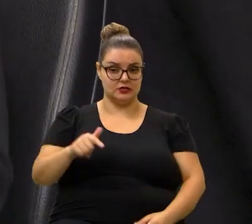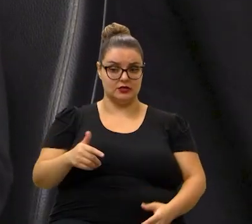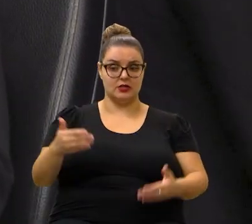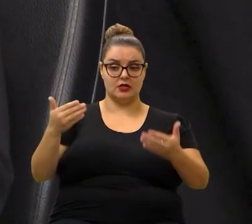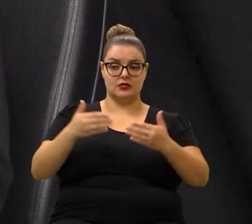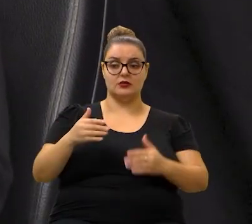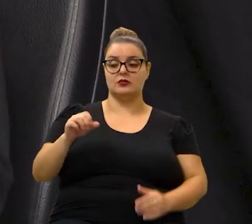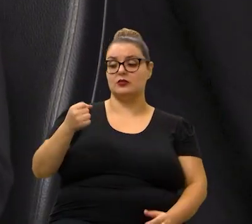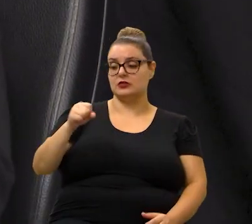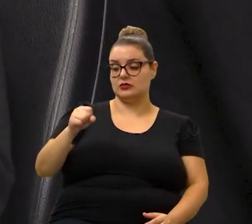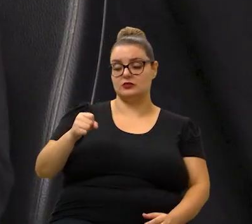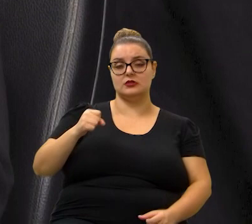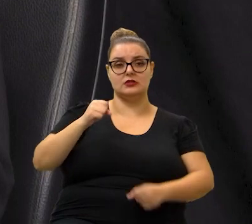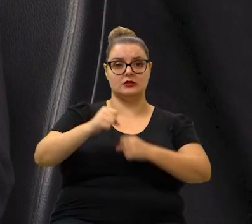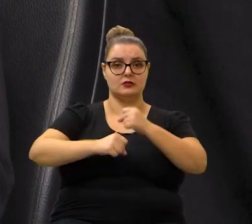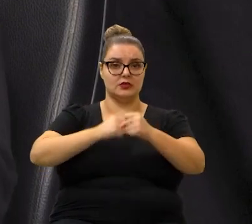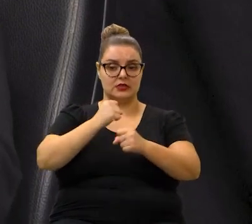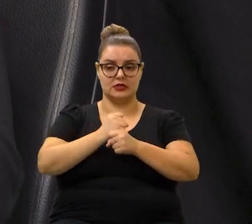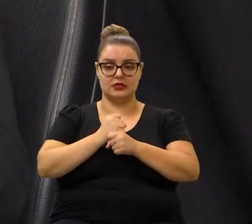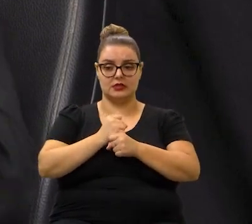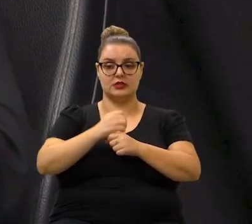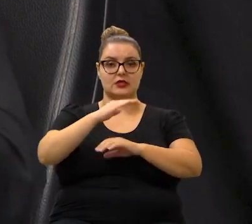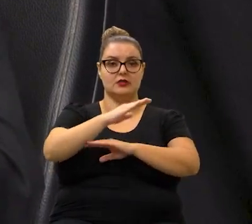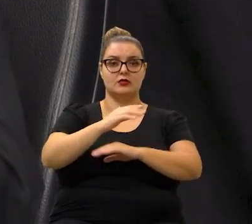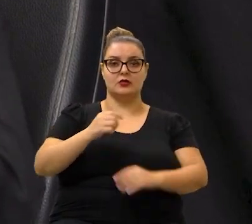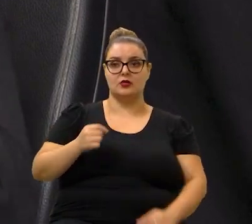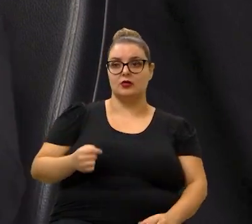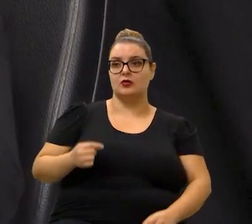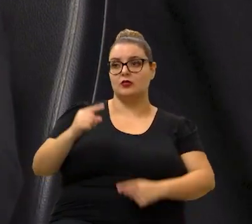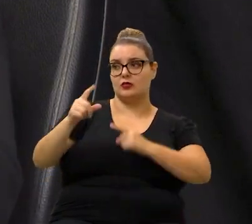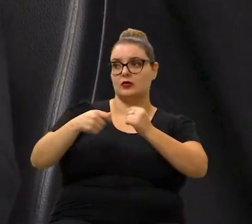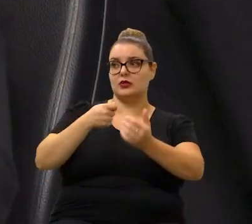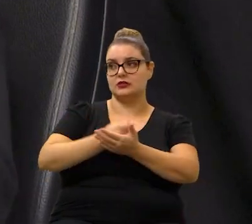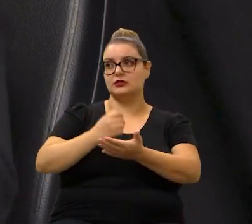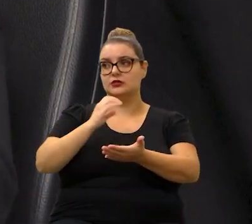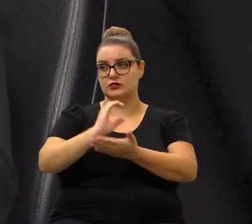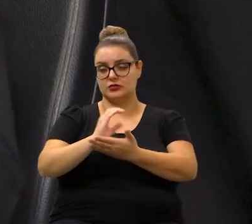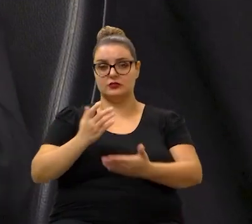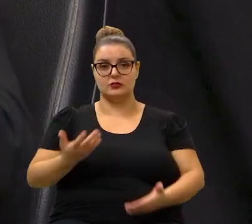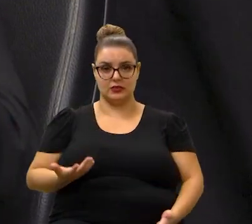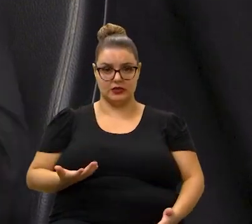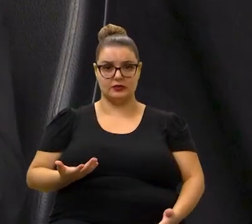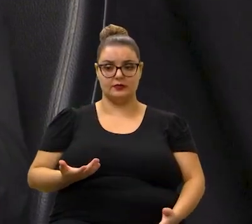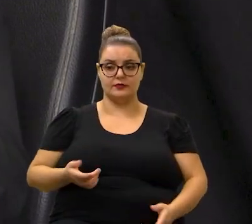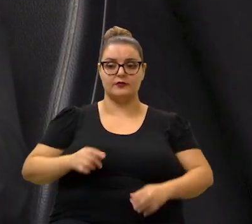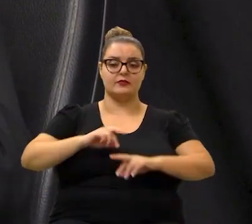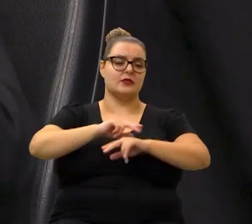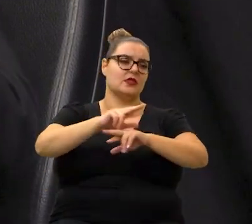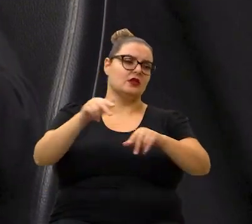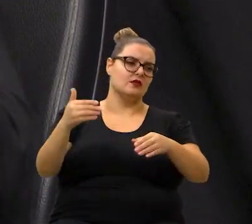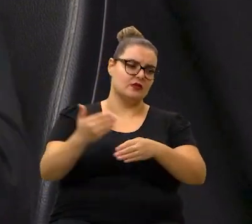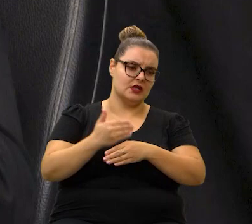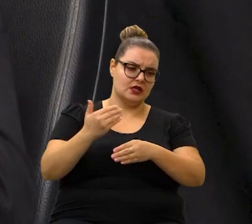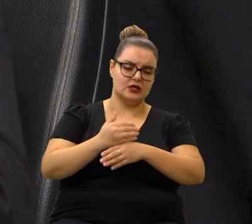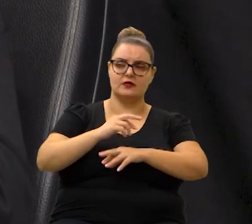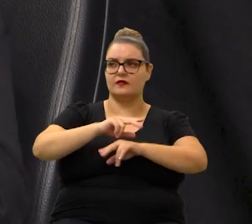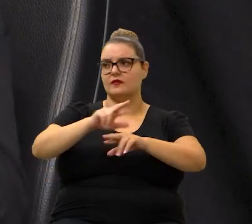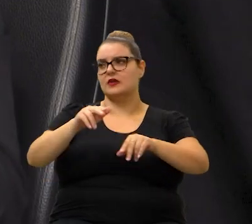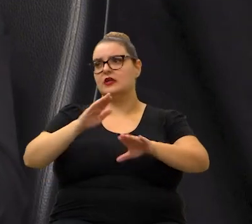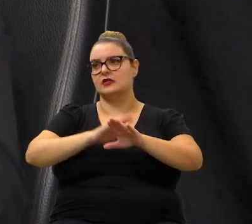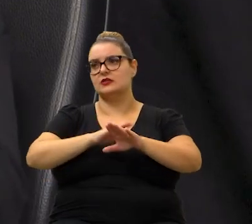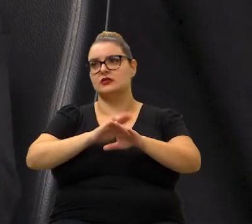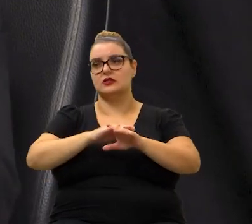nesse oitavo ano na Câmara com as emendas impositivas muitas obras muitas